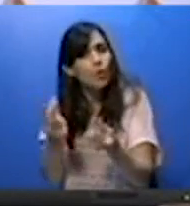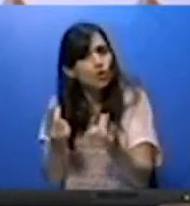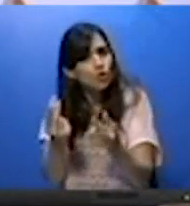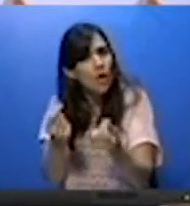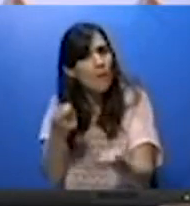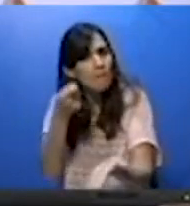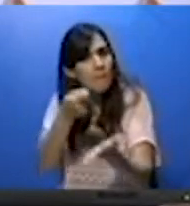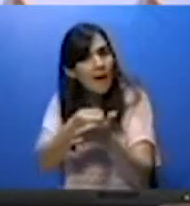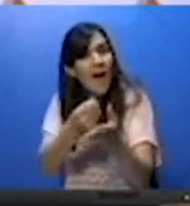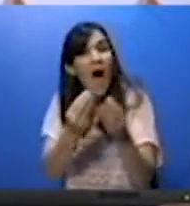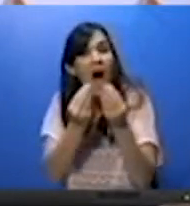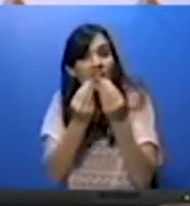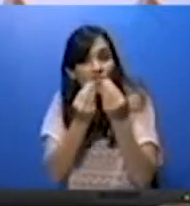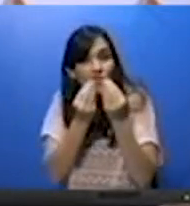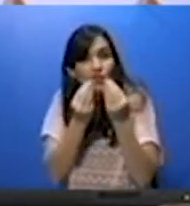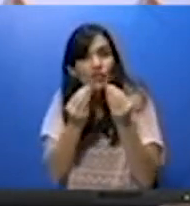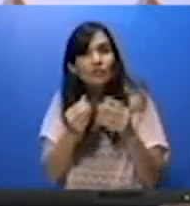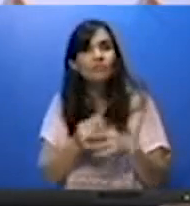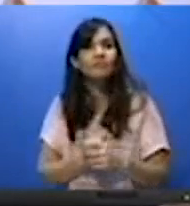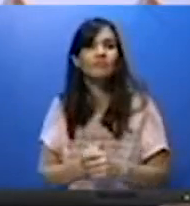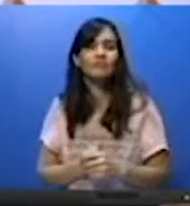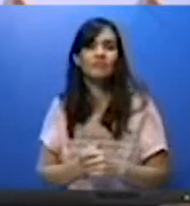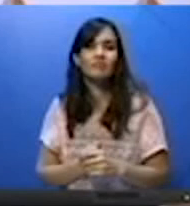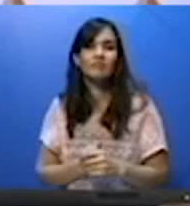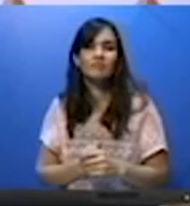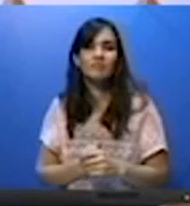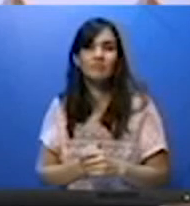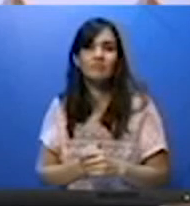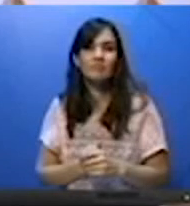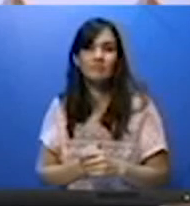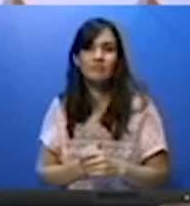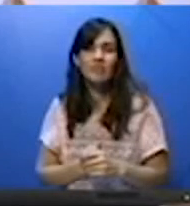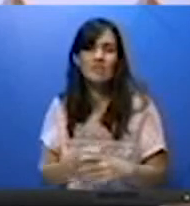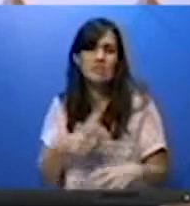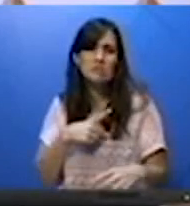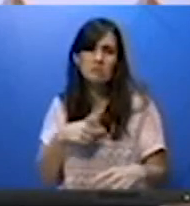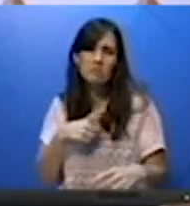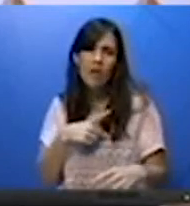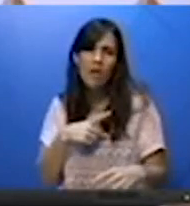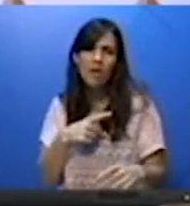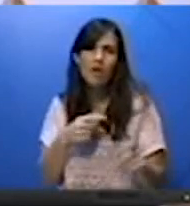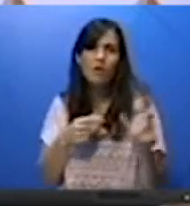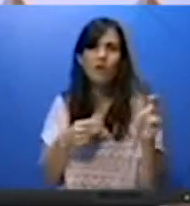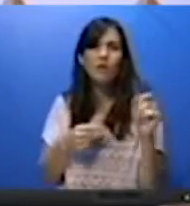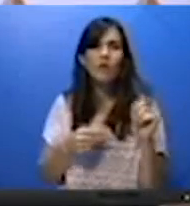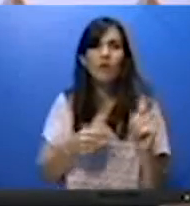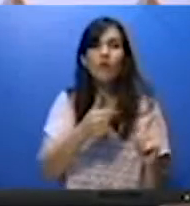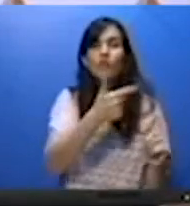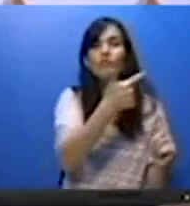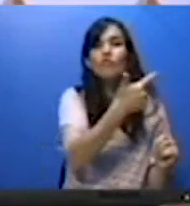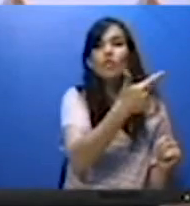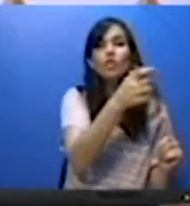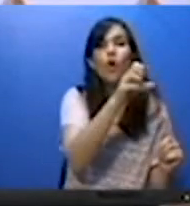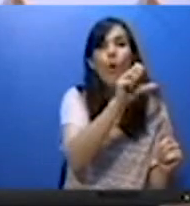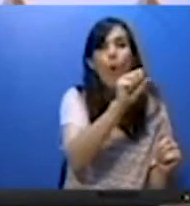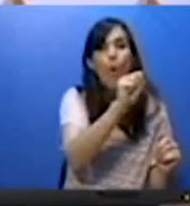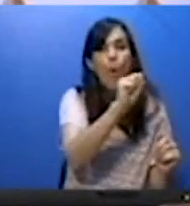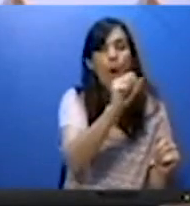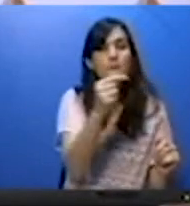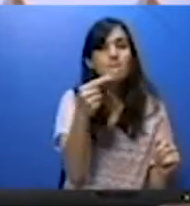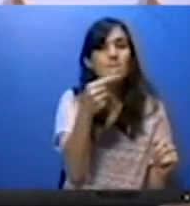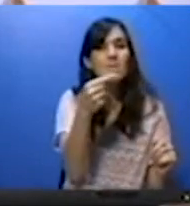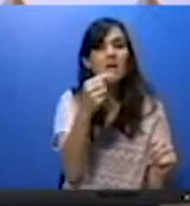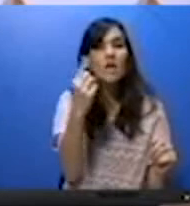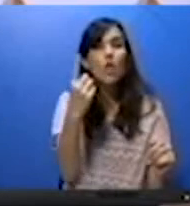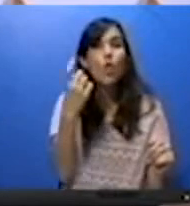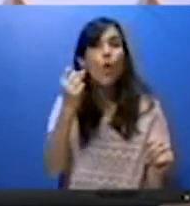impresso r$28 tá então se o meu número vai diminuir eu vou sair do meu número maior see